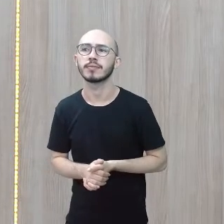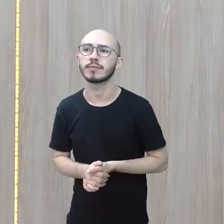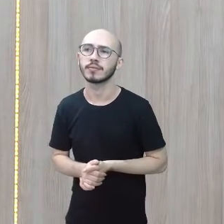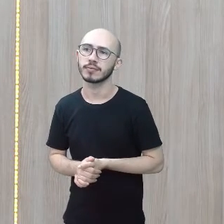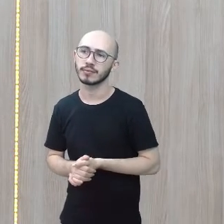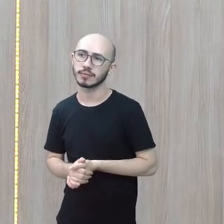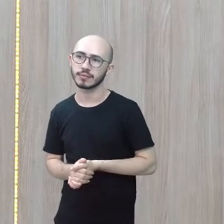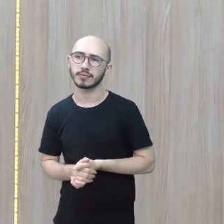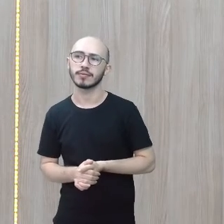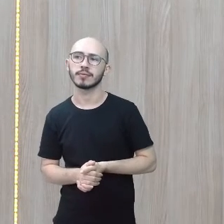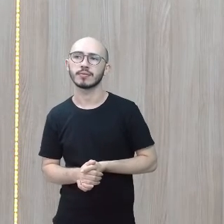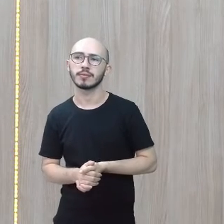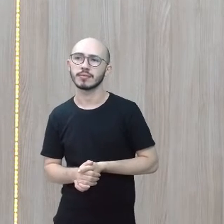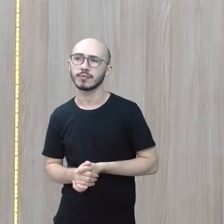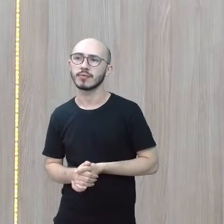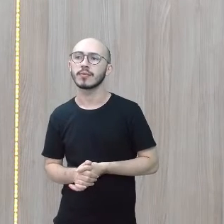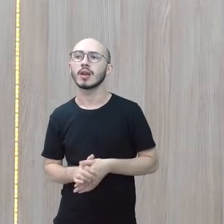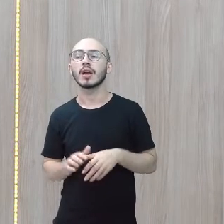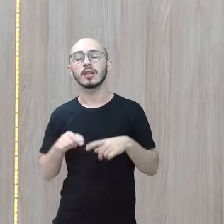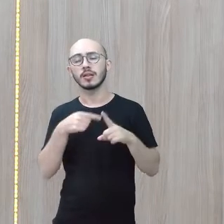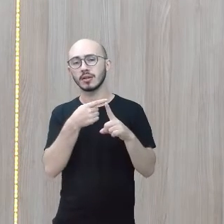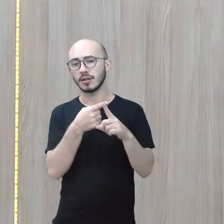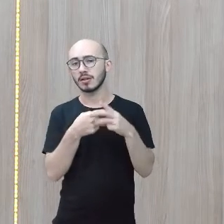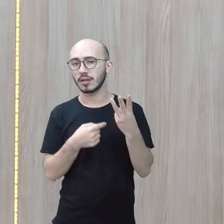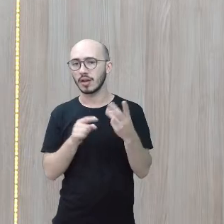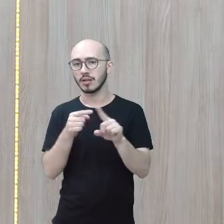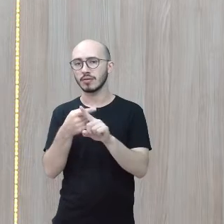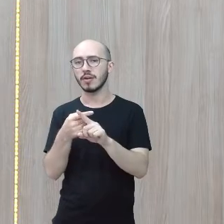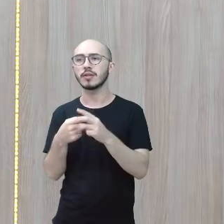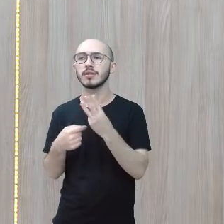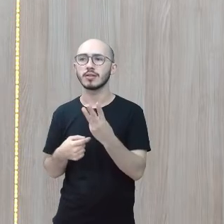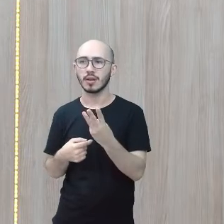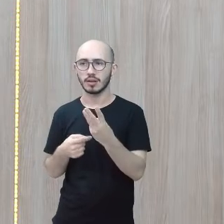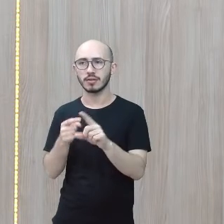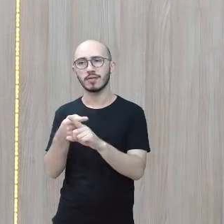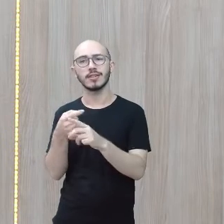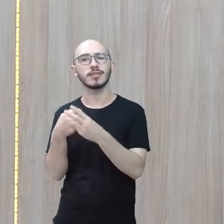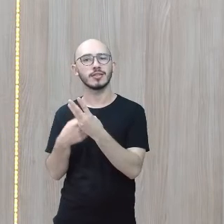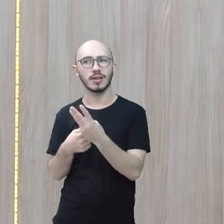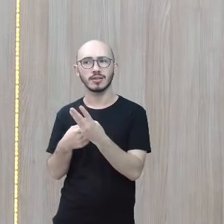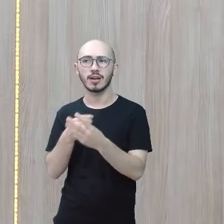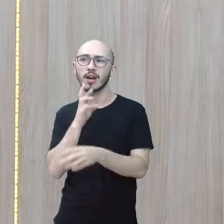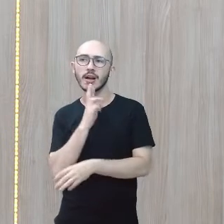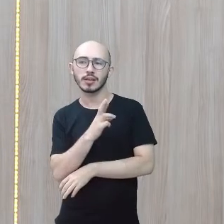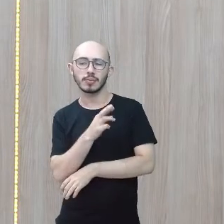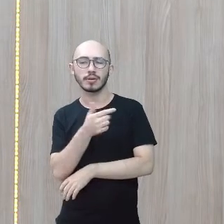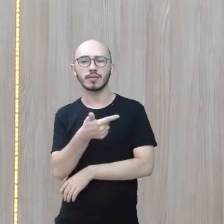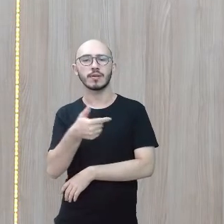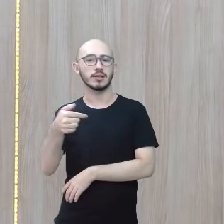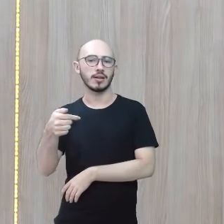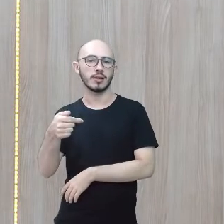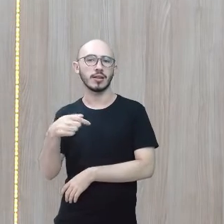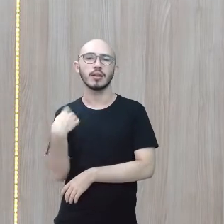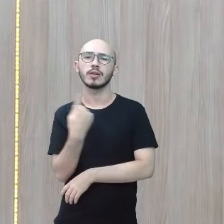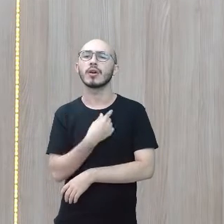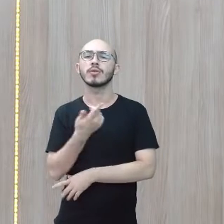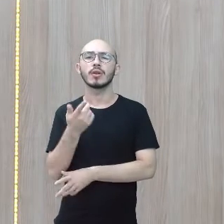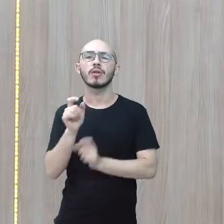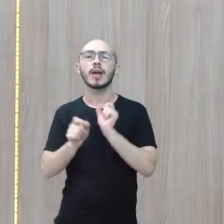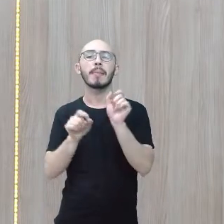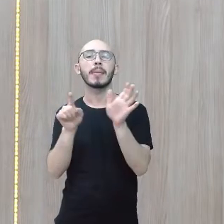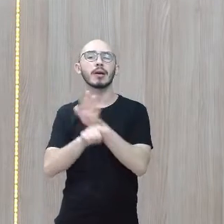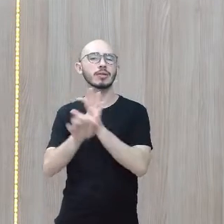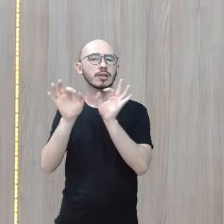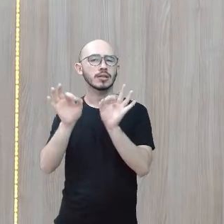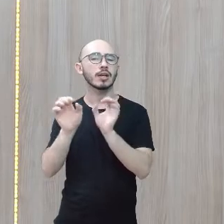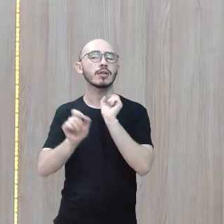aqui, 3 vezes o número 3 na multiplicação, essa multiplicação dá 27. Então, para que a gente faça a pergunta